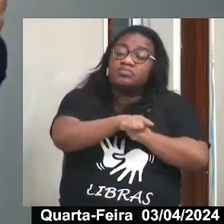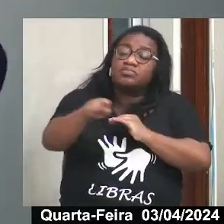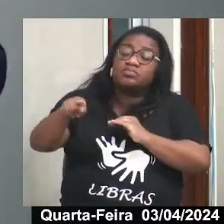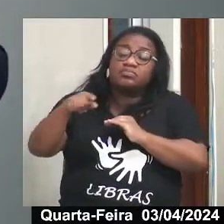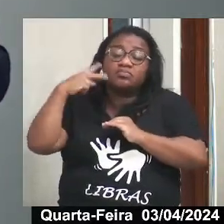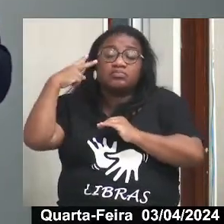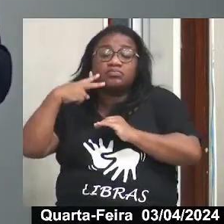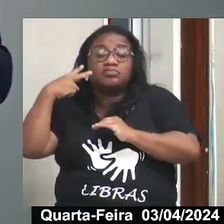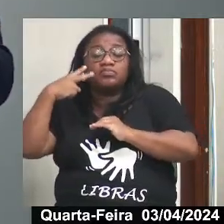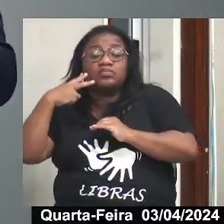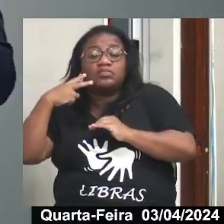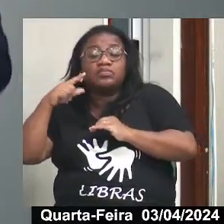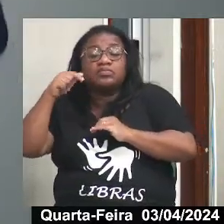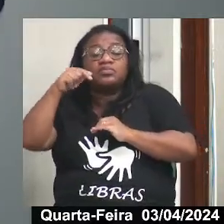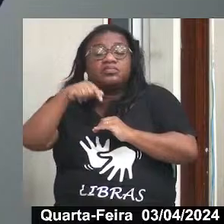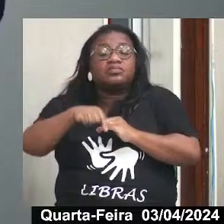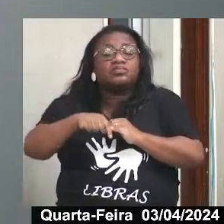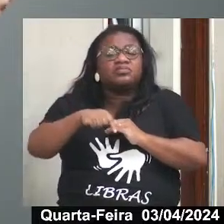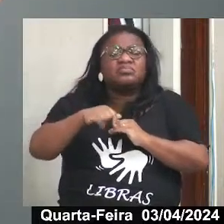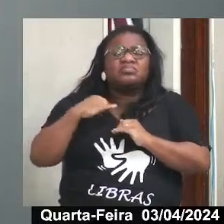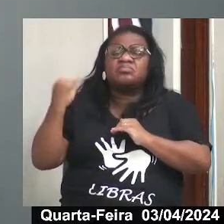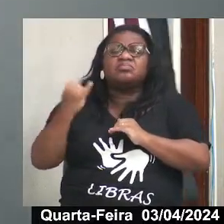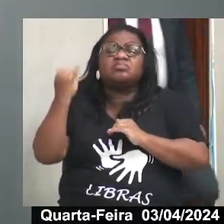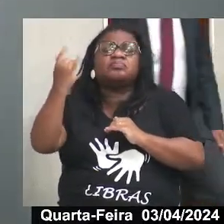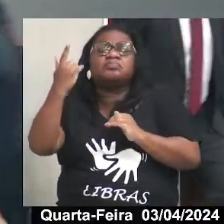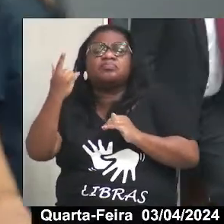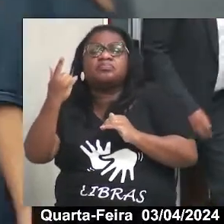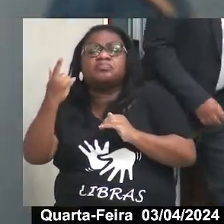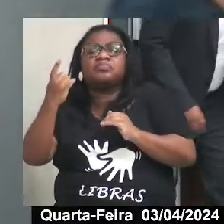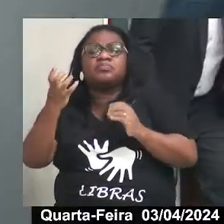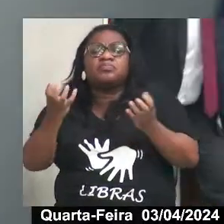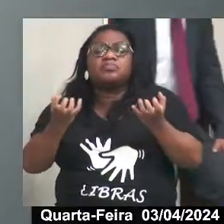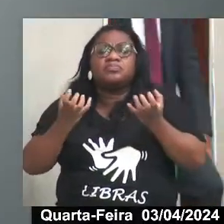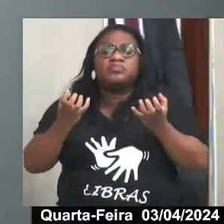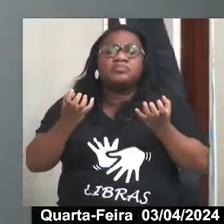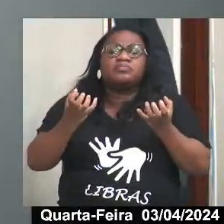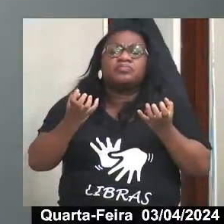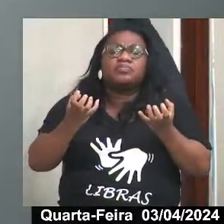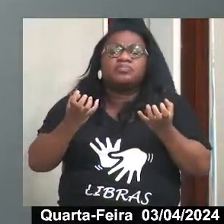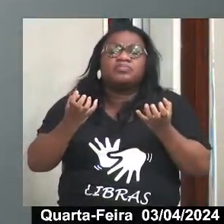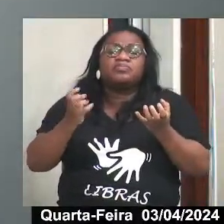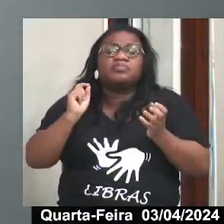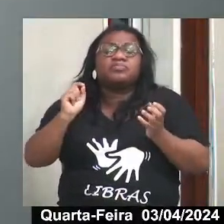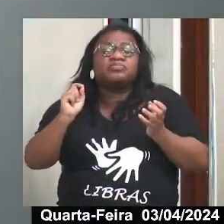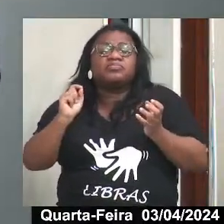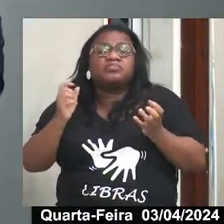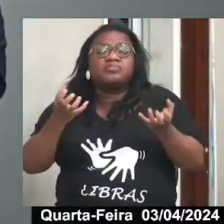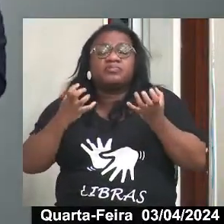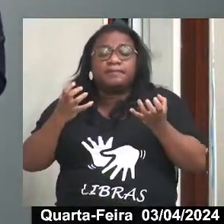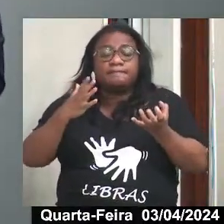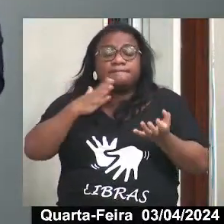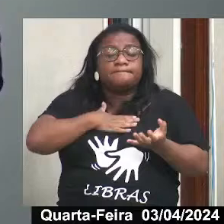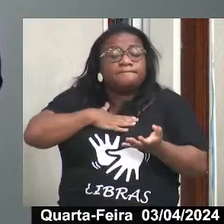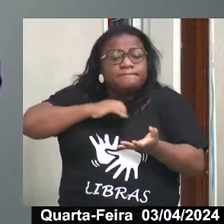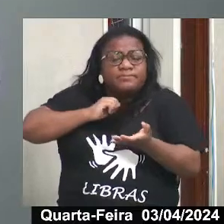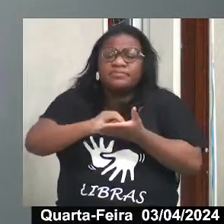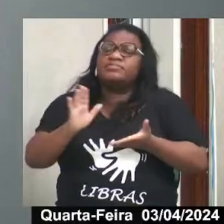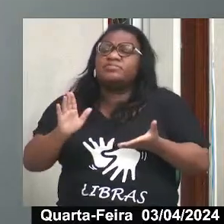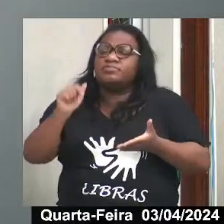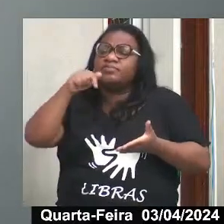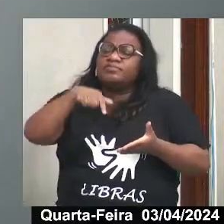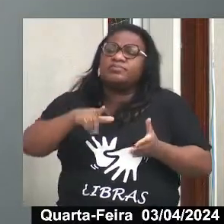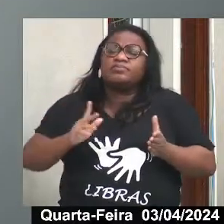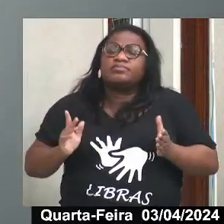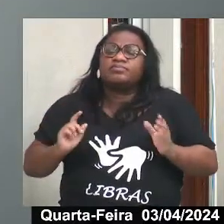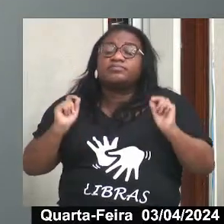para os nobres vereadores é: a quem interessa essa cassação? Quem se beneficiou